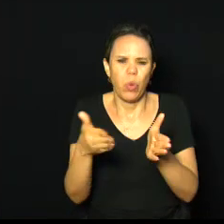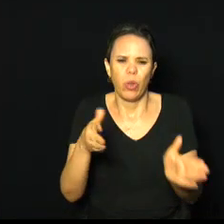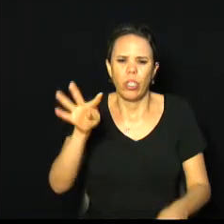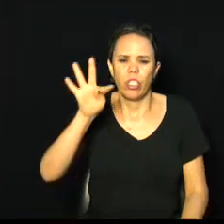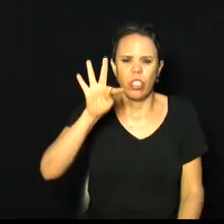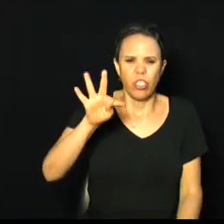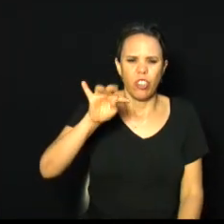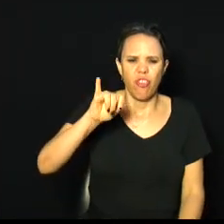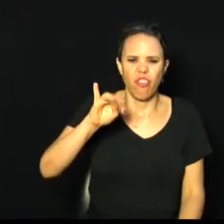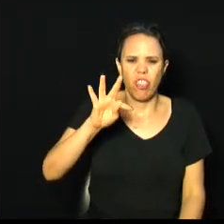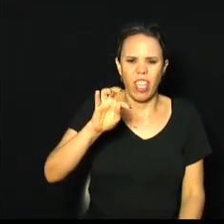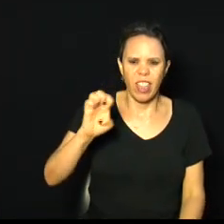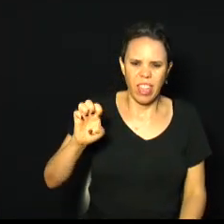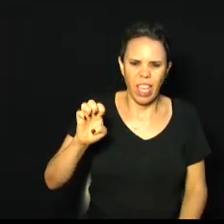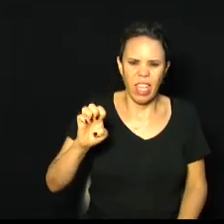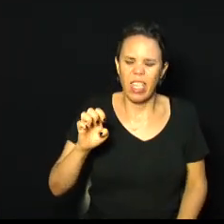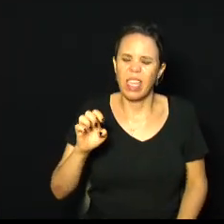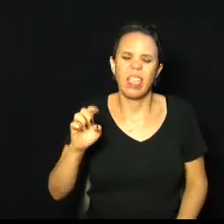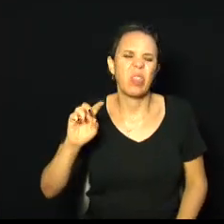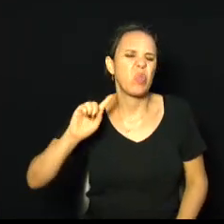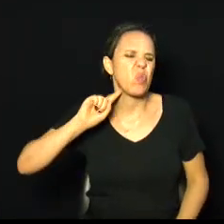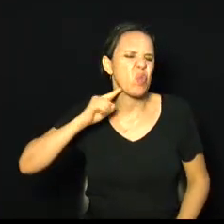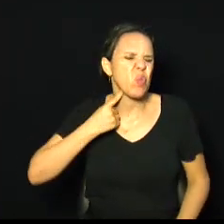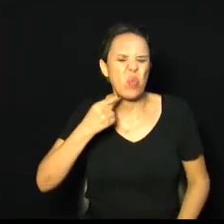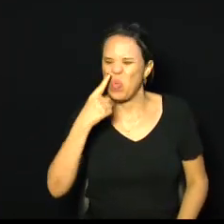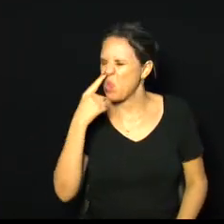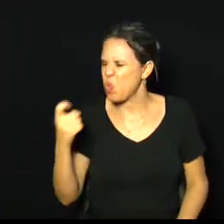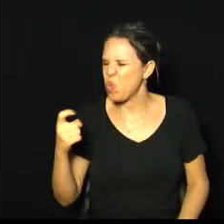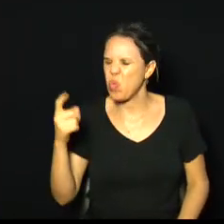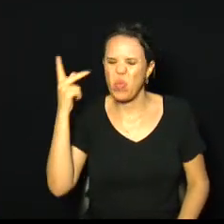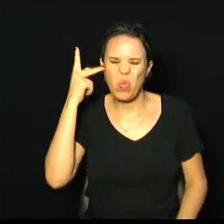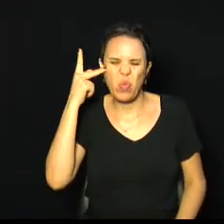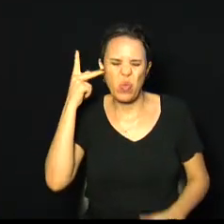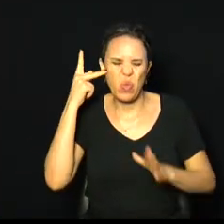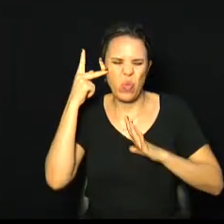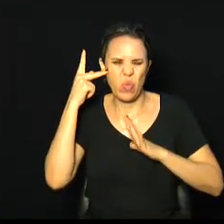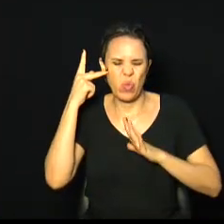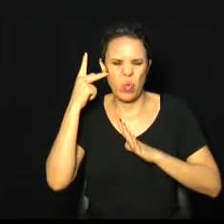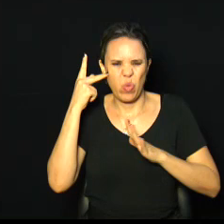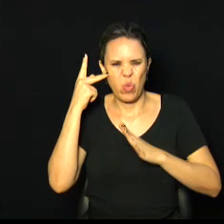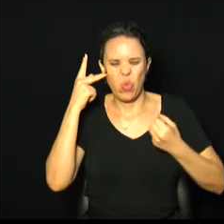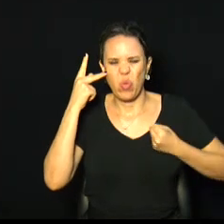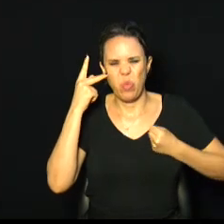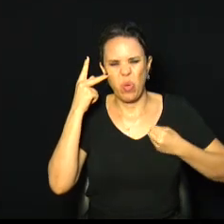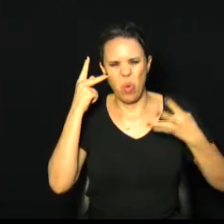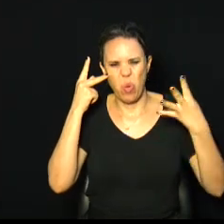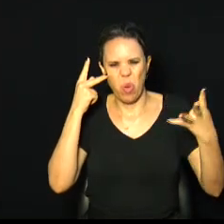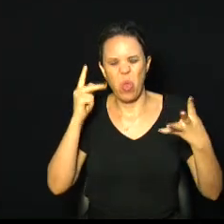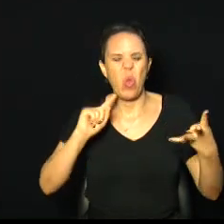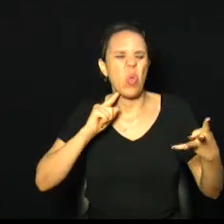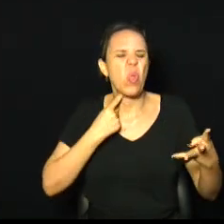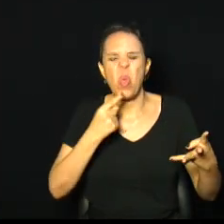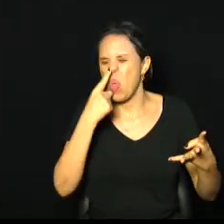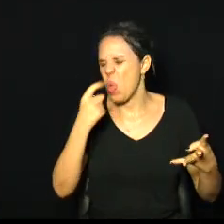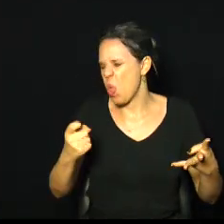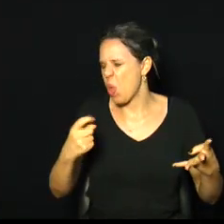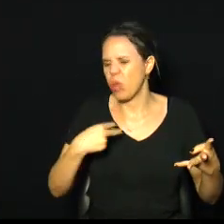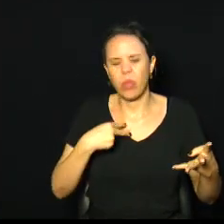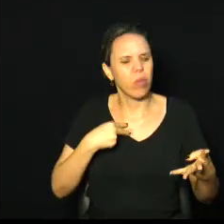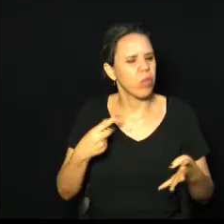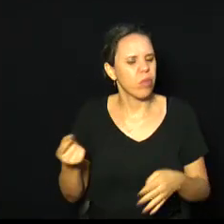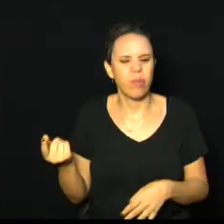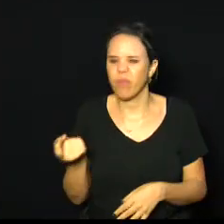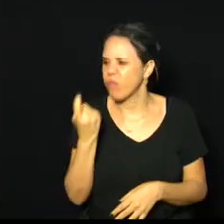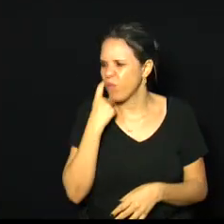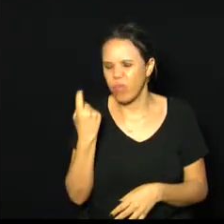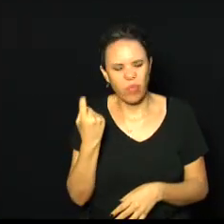Sabe a marginal Tietê de São Paulo? O rio Tietê de São Paulo? Ele é classe 4. Dizer, não dá para ter peixe, não dá para